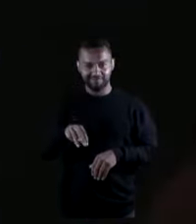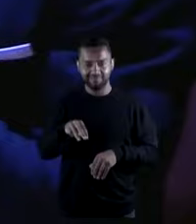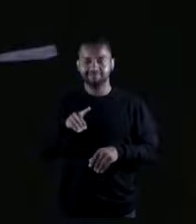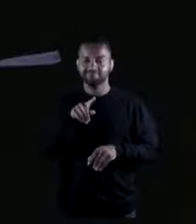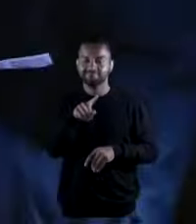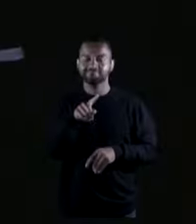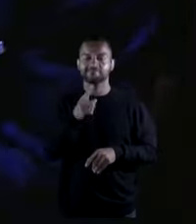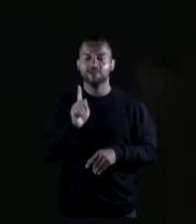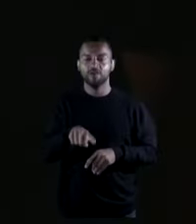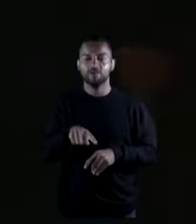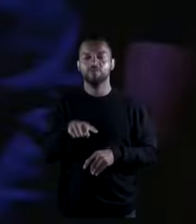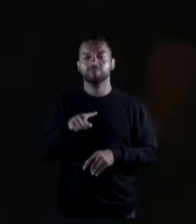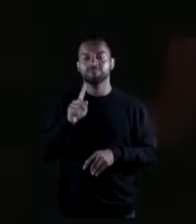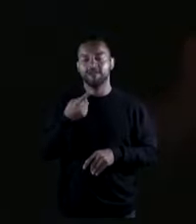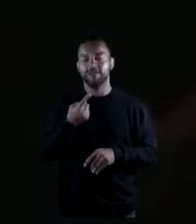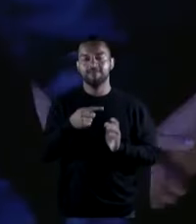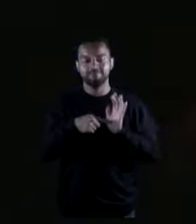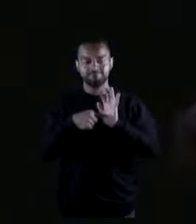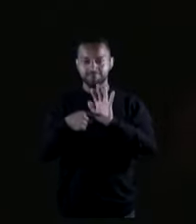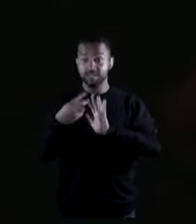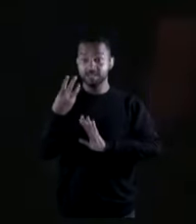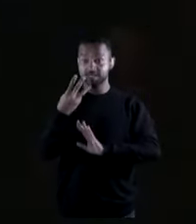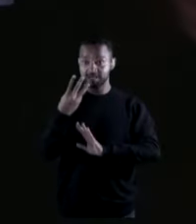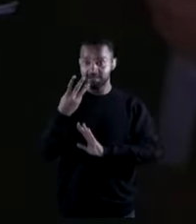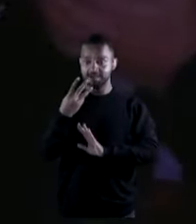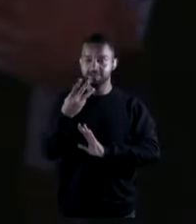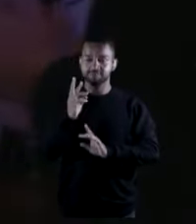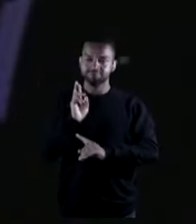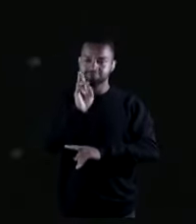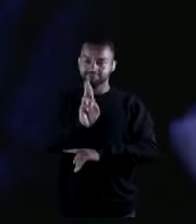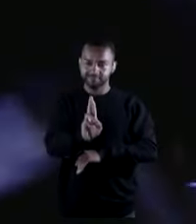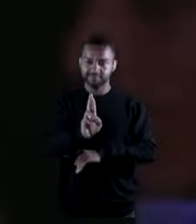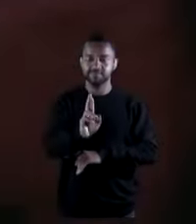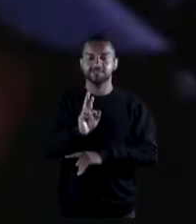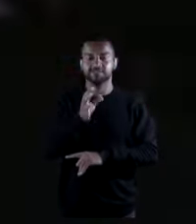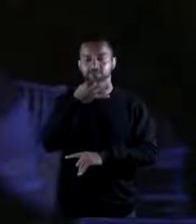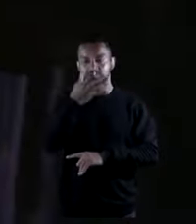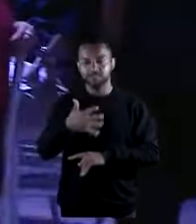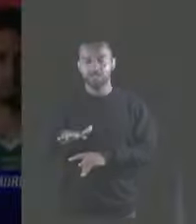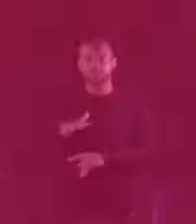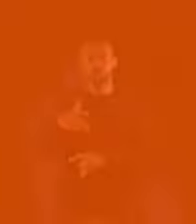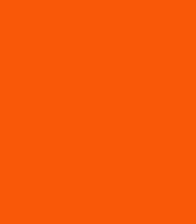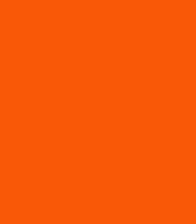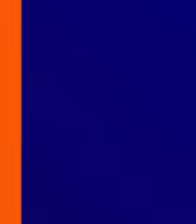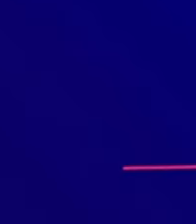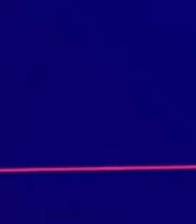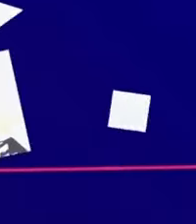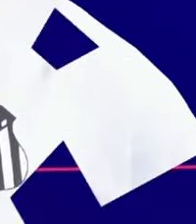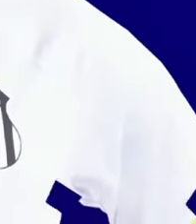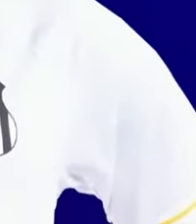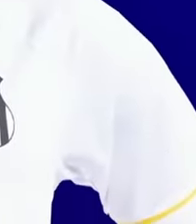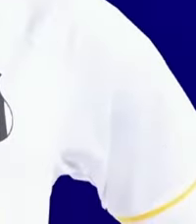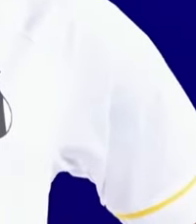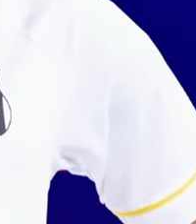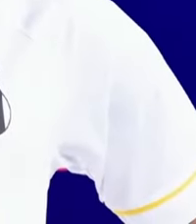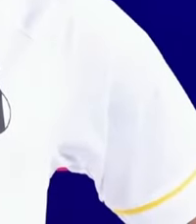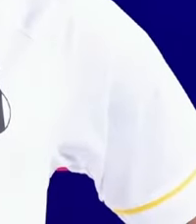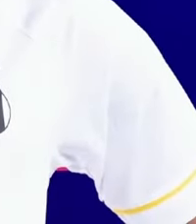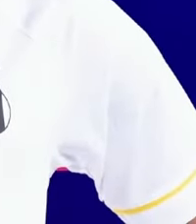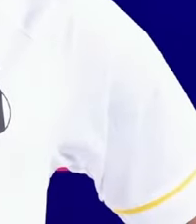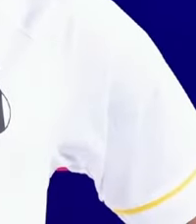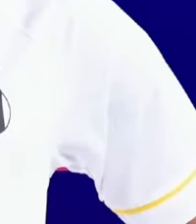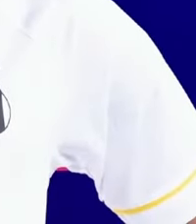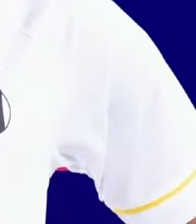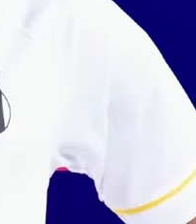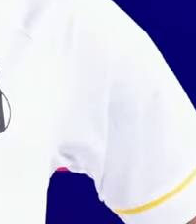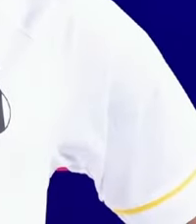Três representantes do Santos até agora. O Joaquim tem 25 anos, é um dos símbolos dessa volta por cima do Peixão.